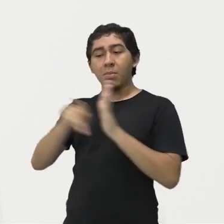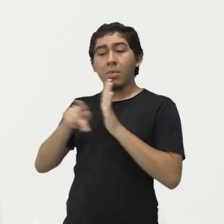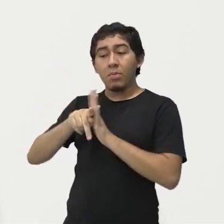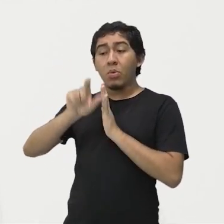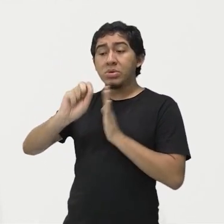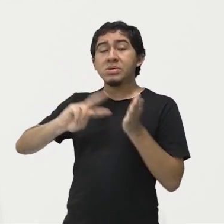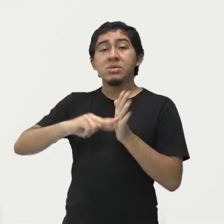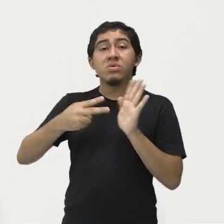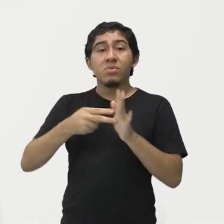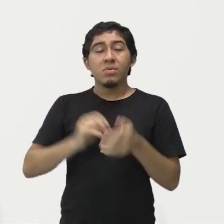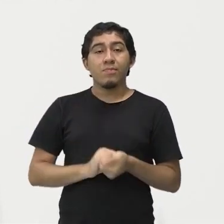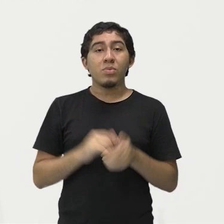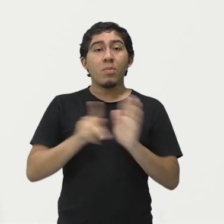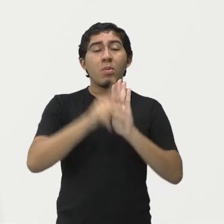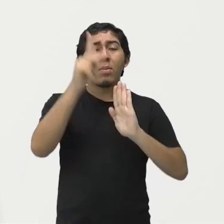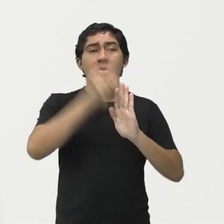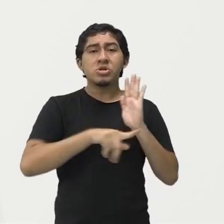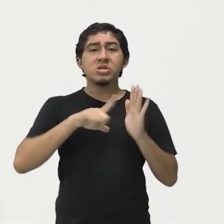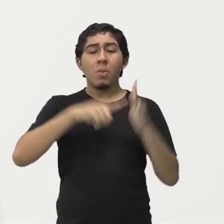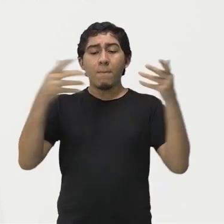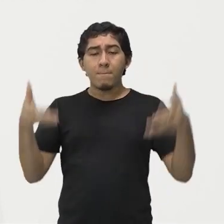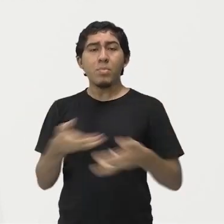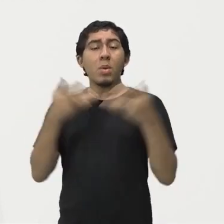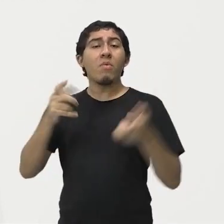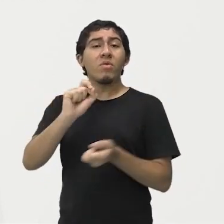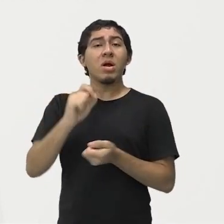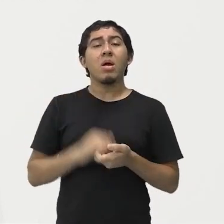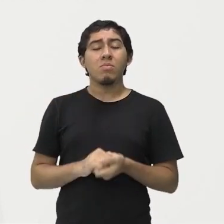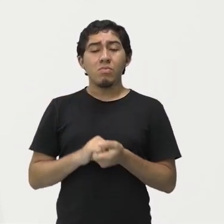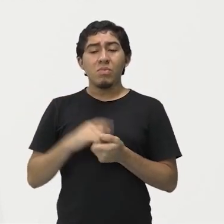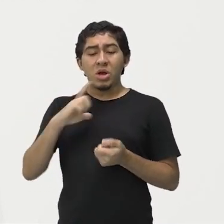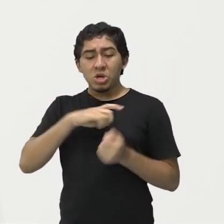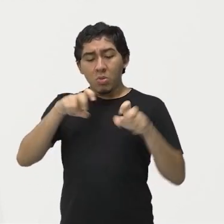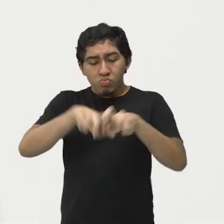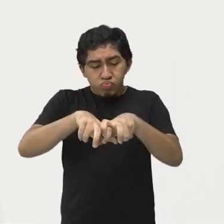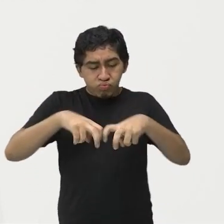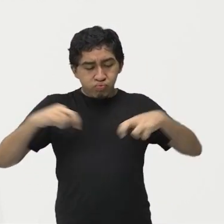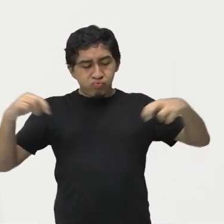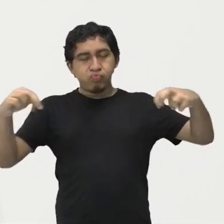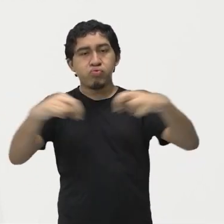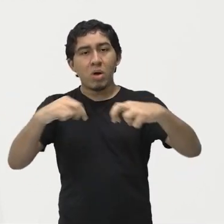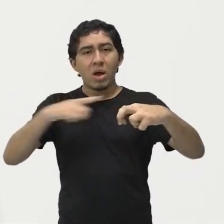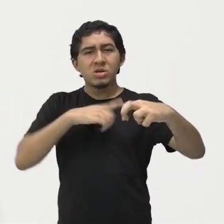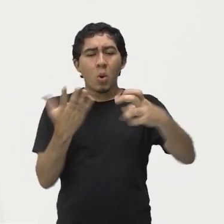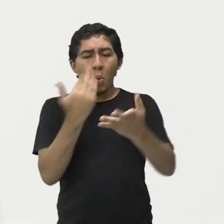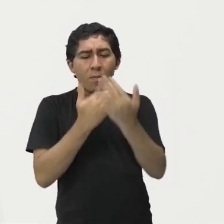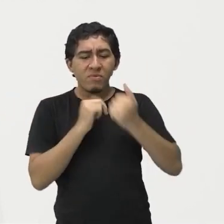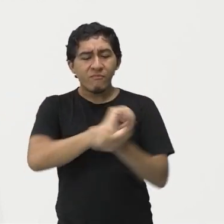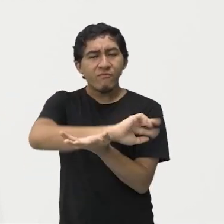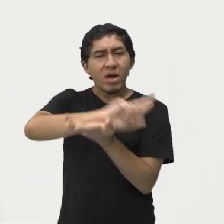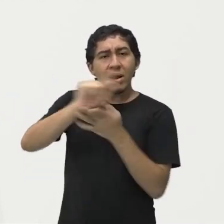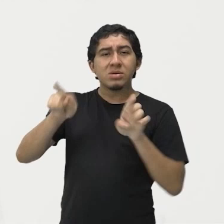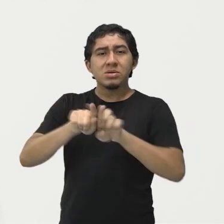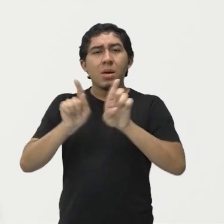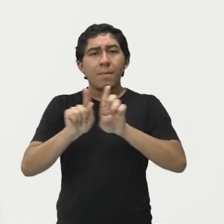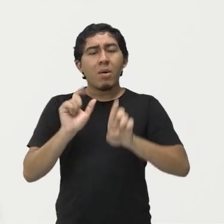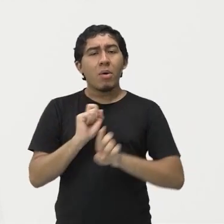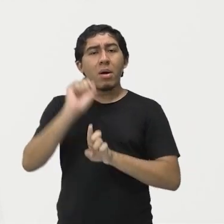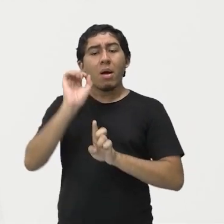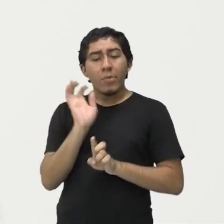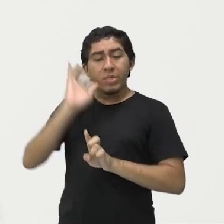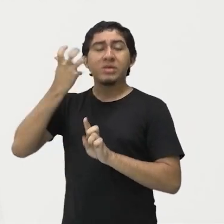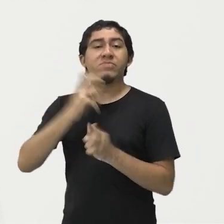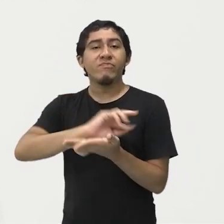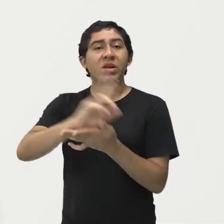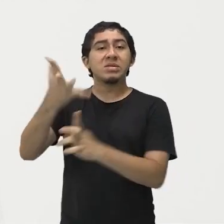grandes banquetes, grandes festas, com eventos esportivos e artísticos, assim como também